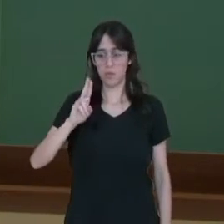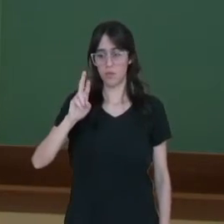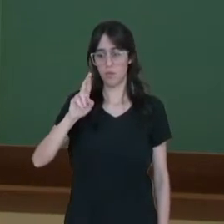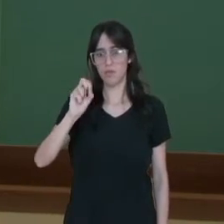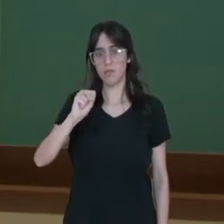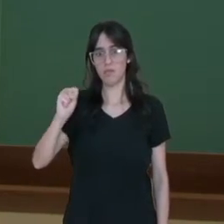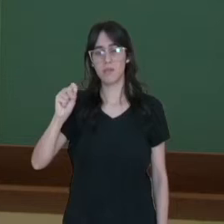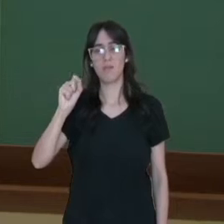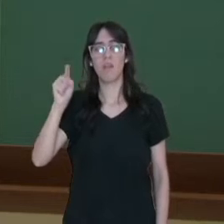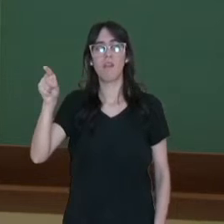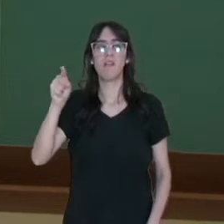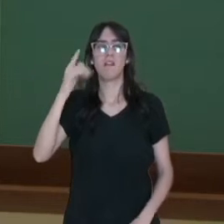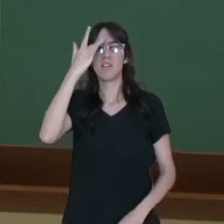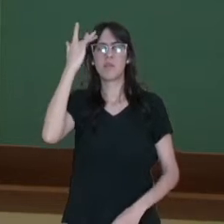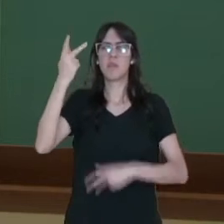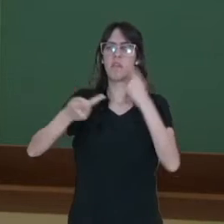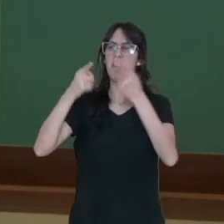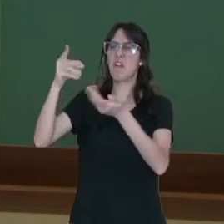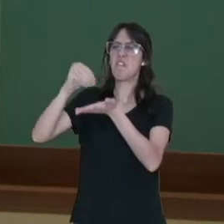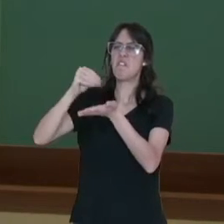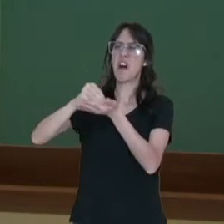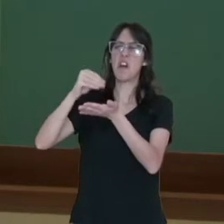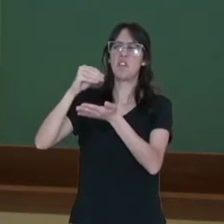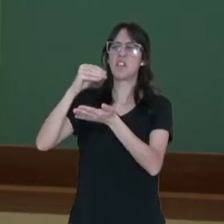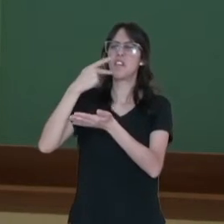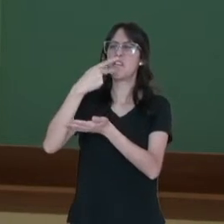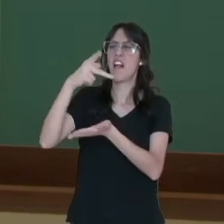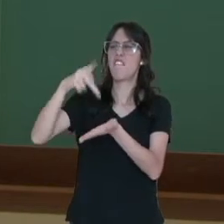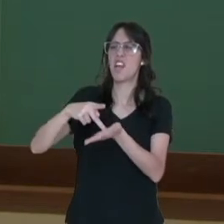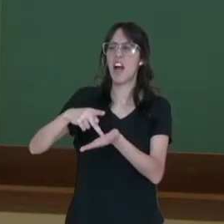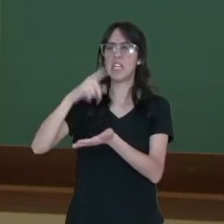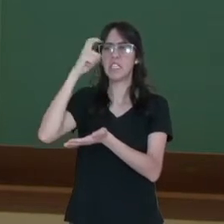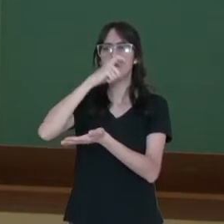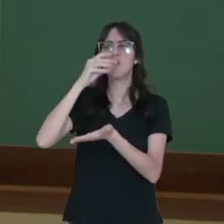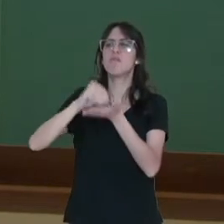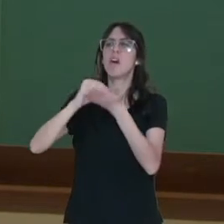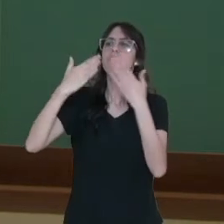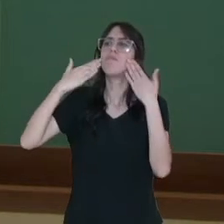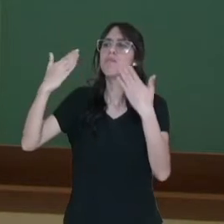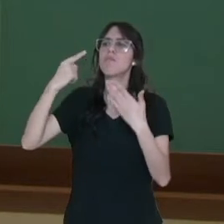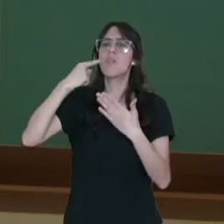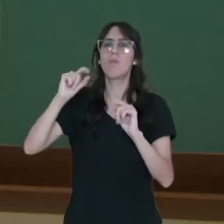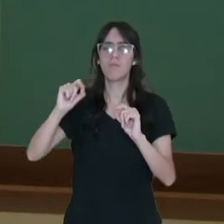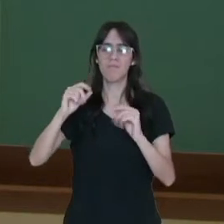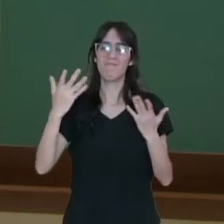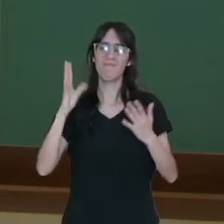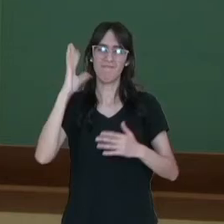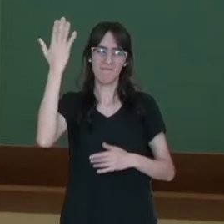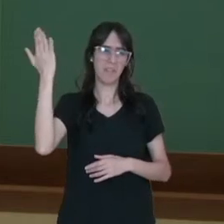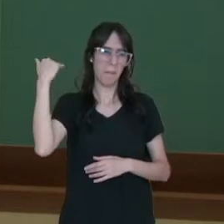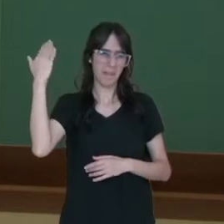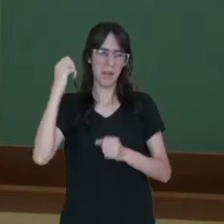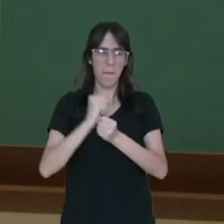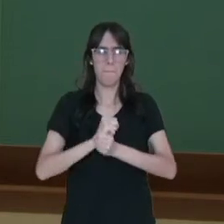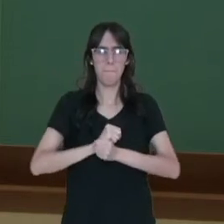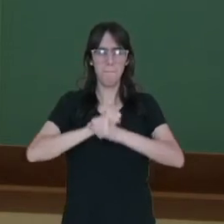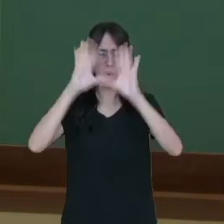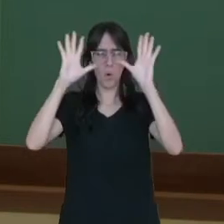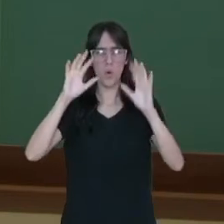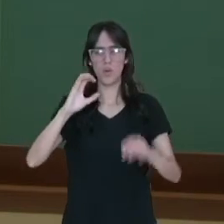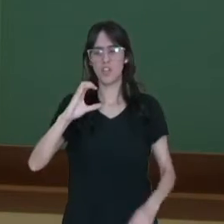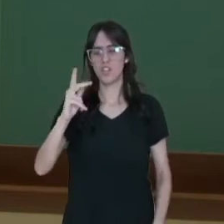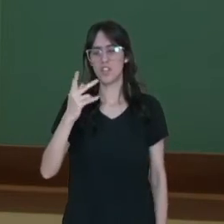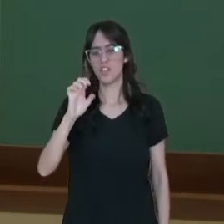de transparência política. Aliás, o evento da explosão da usina nuclear de Chernobyl escancarou